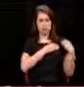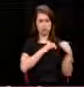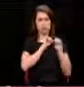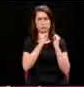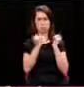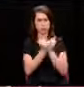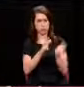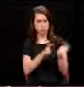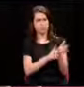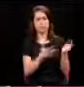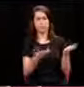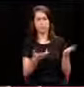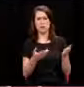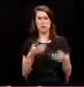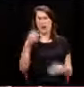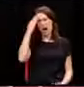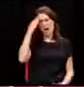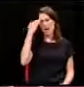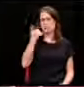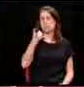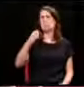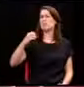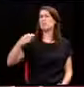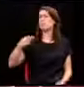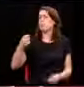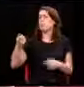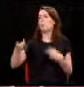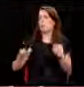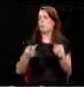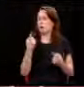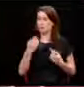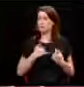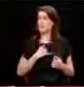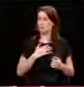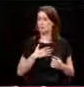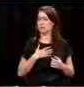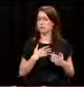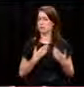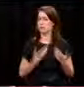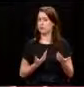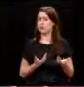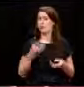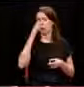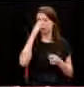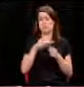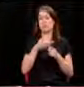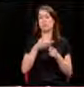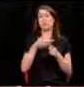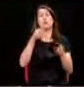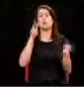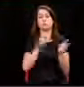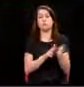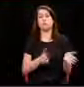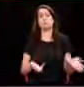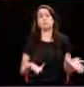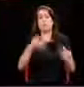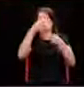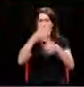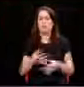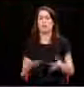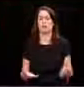pouco. Portanto, há aqui algo que já se está a formalizar e o nosso objetivo é um bocado esse, é formalizar que